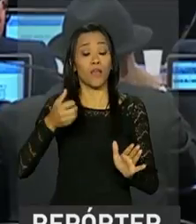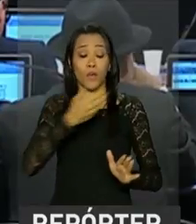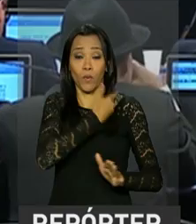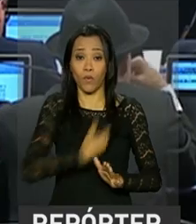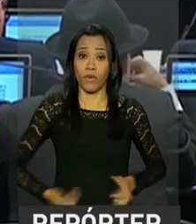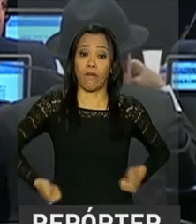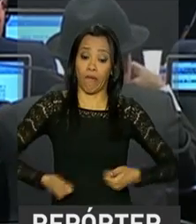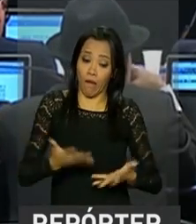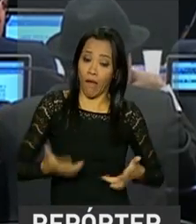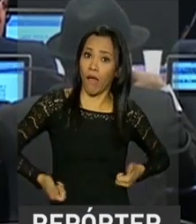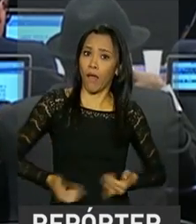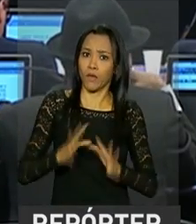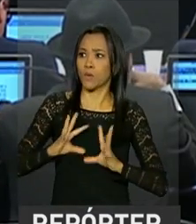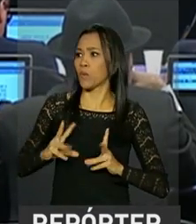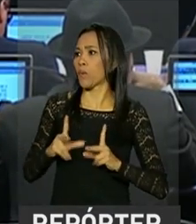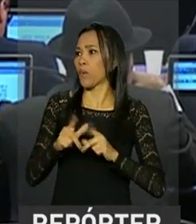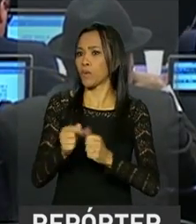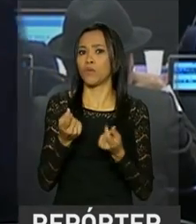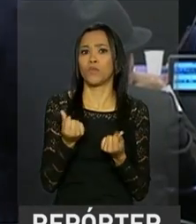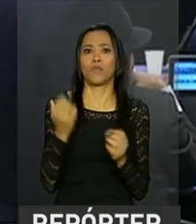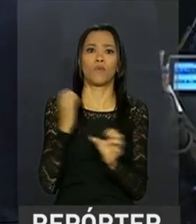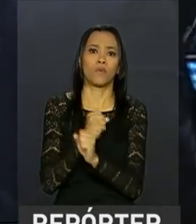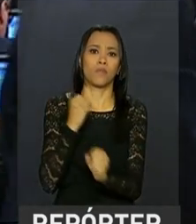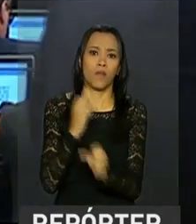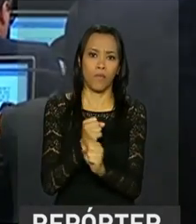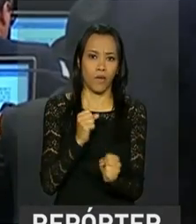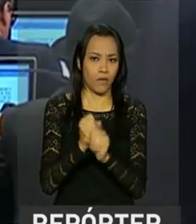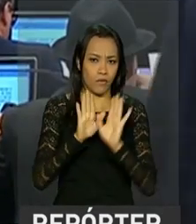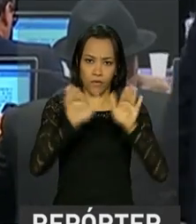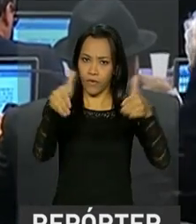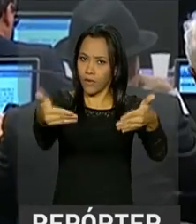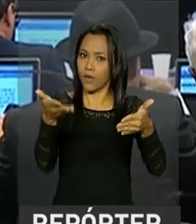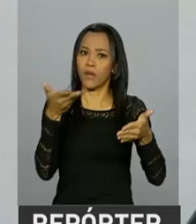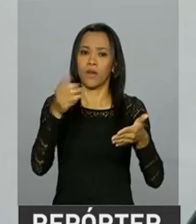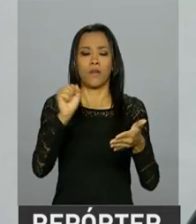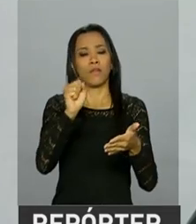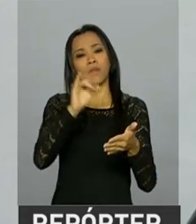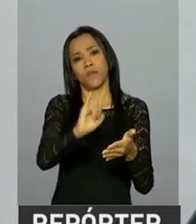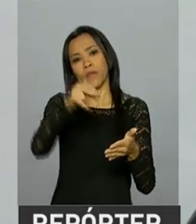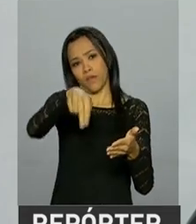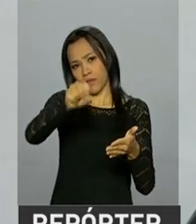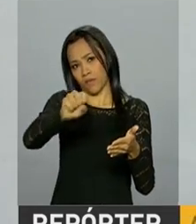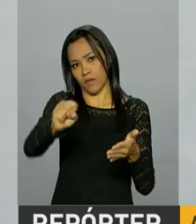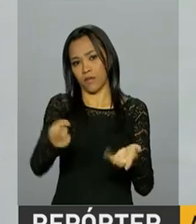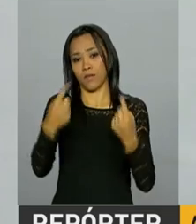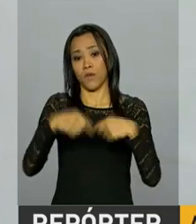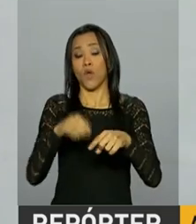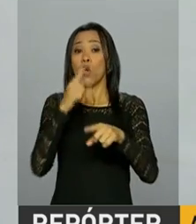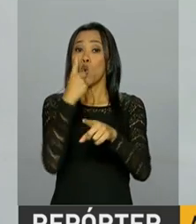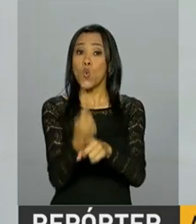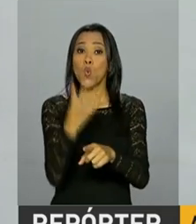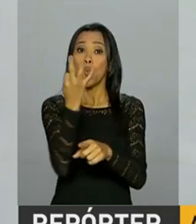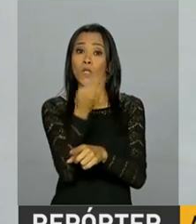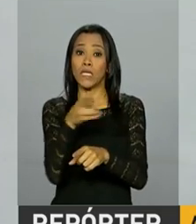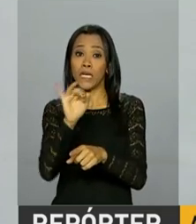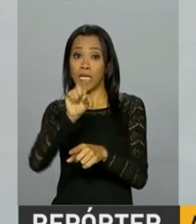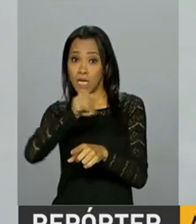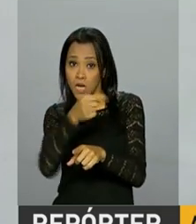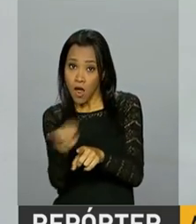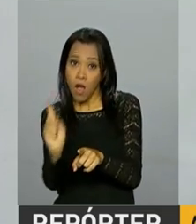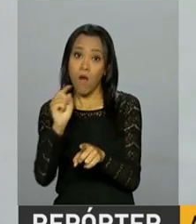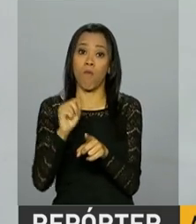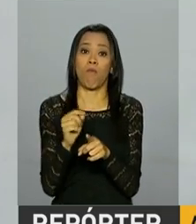gaste todos os recursos do orçamento com a Previdência Social. De 1 trilhão e 241 bilhões de